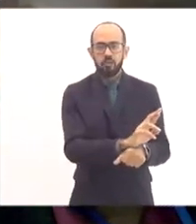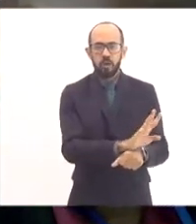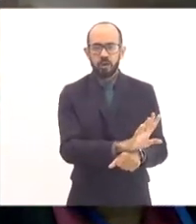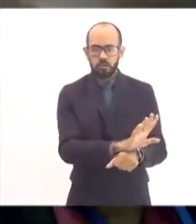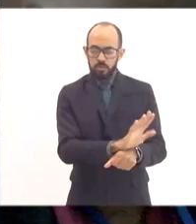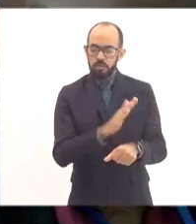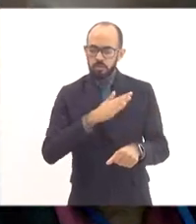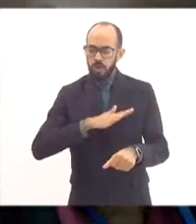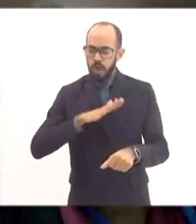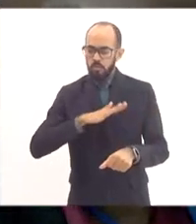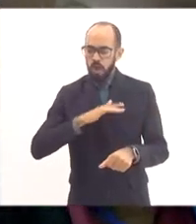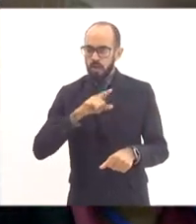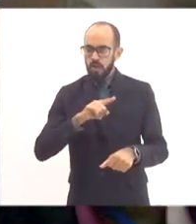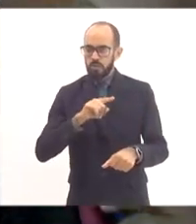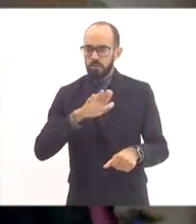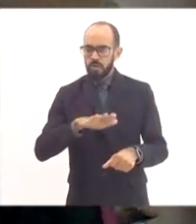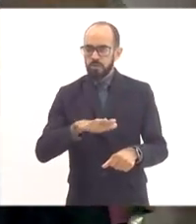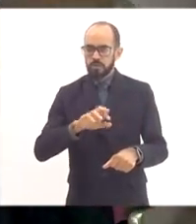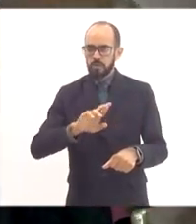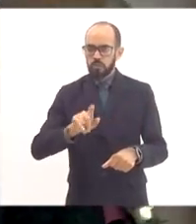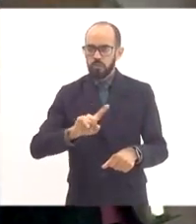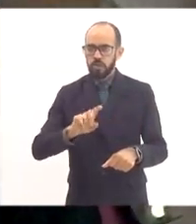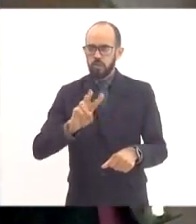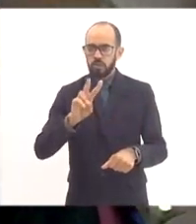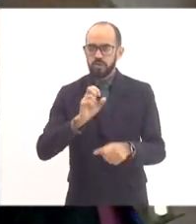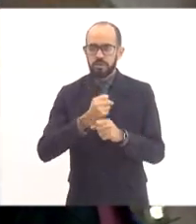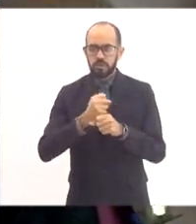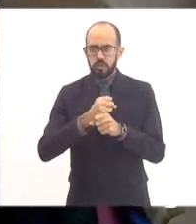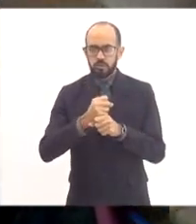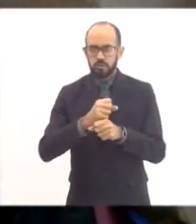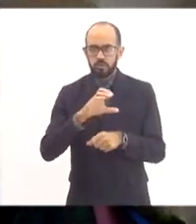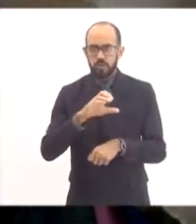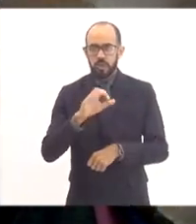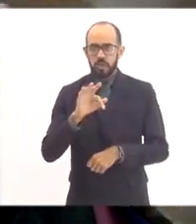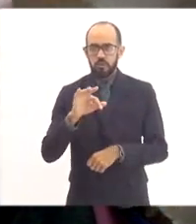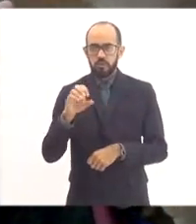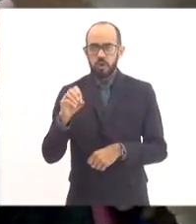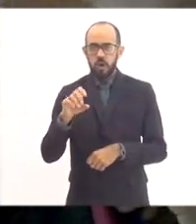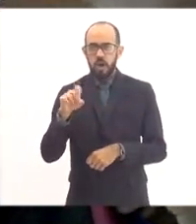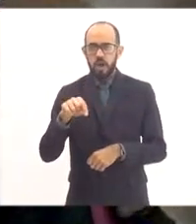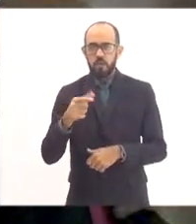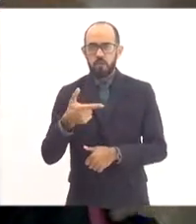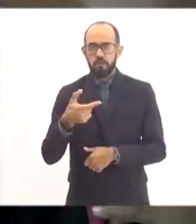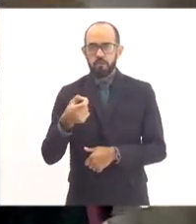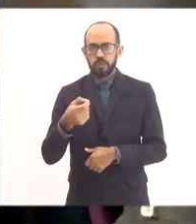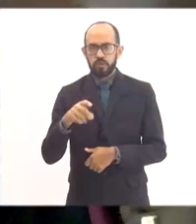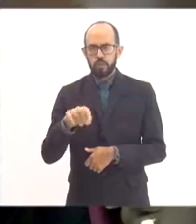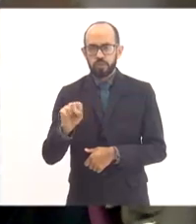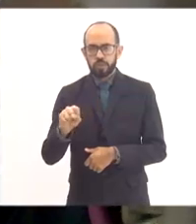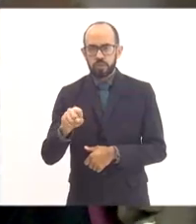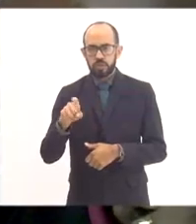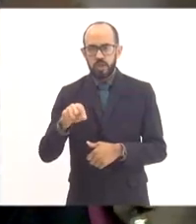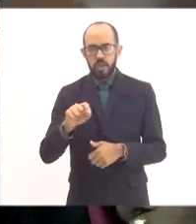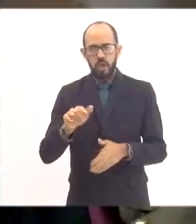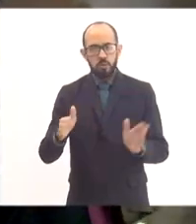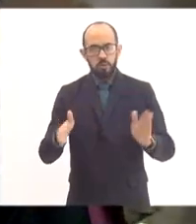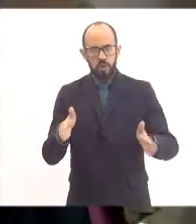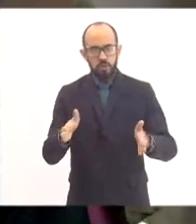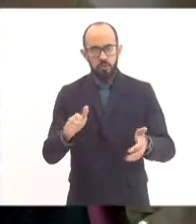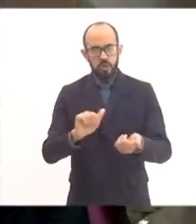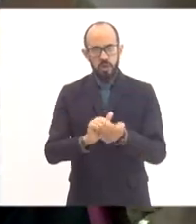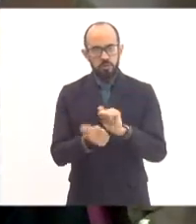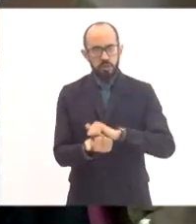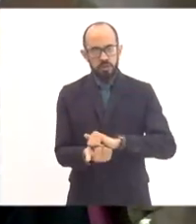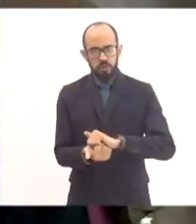Calma. Cadastro reserva não é de dois anos. No CFO é de 20 dias, porque é o período de adaptação. É um prazo de